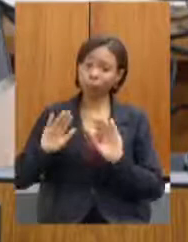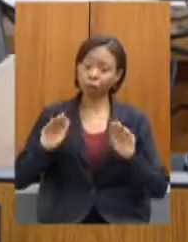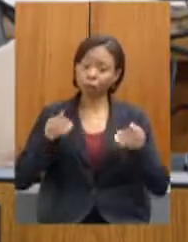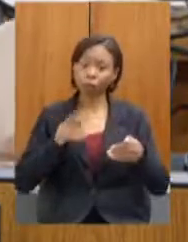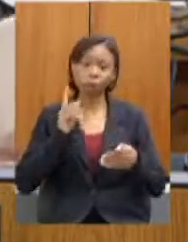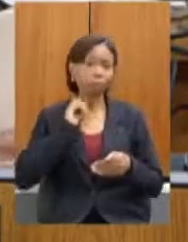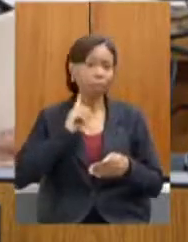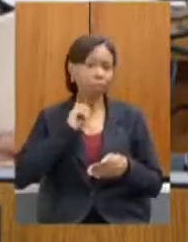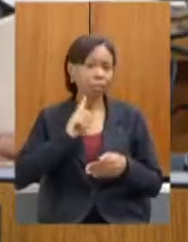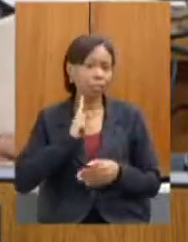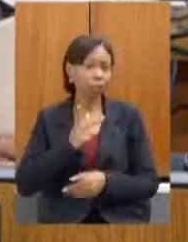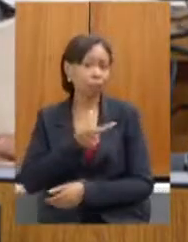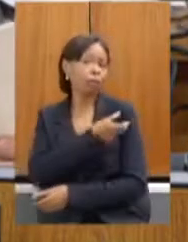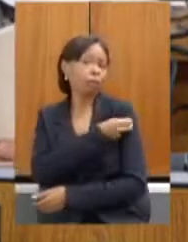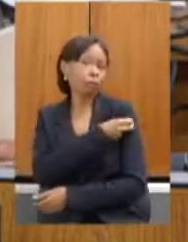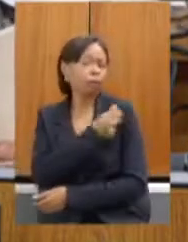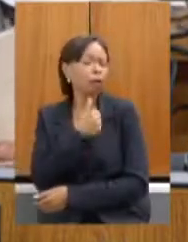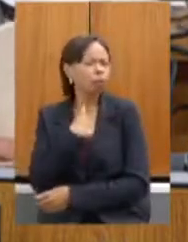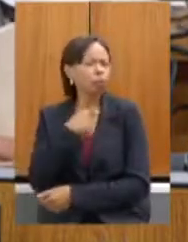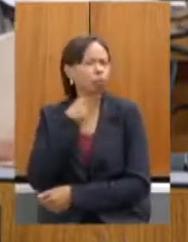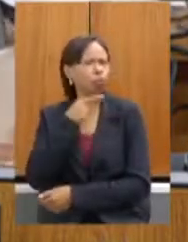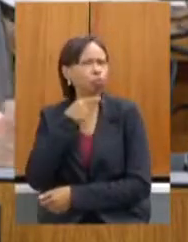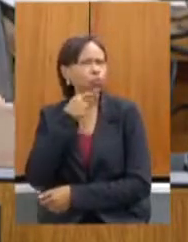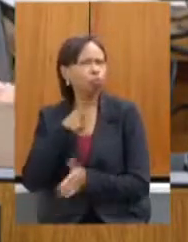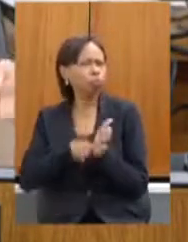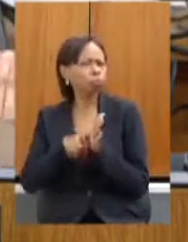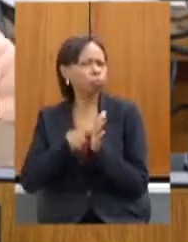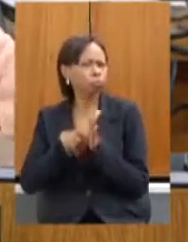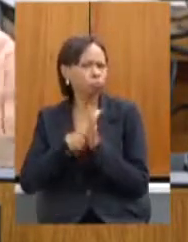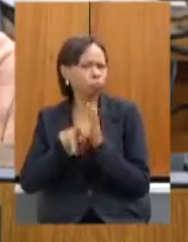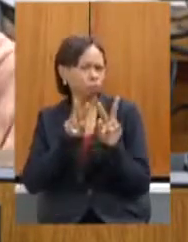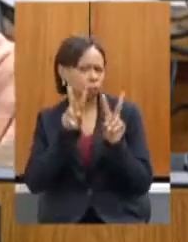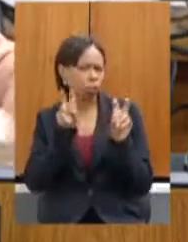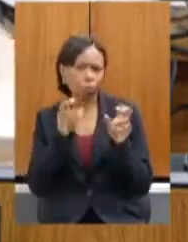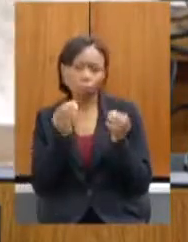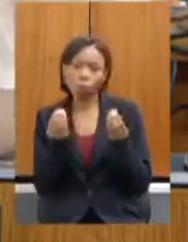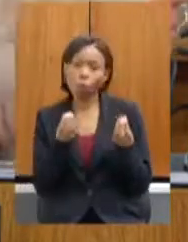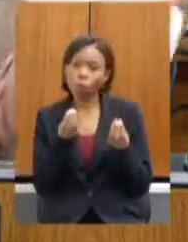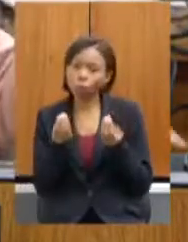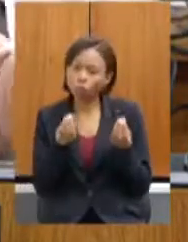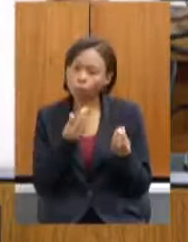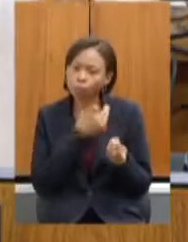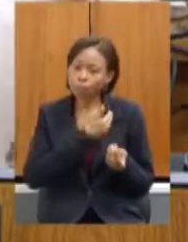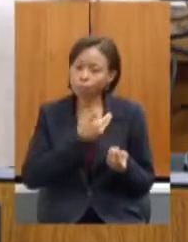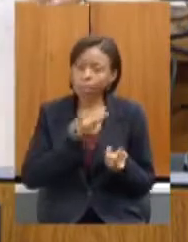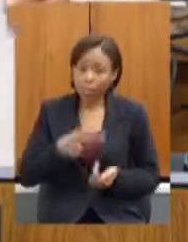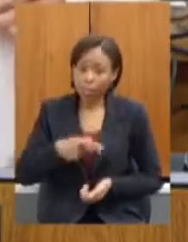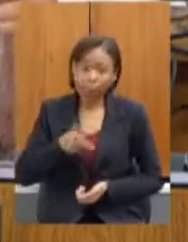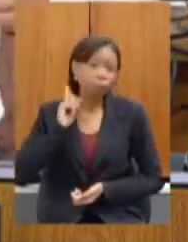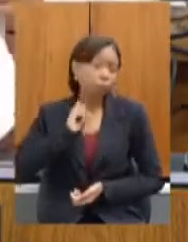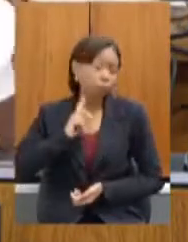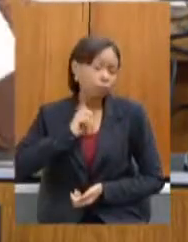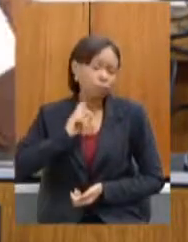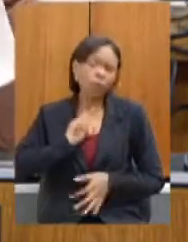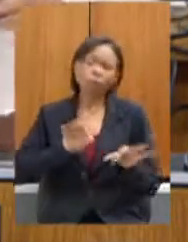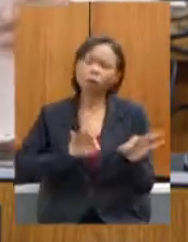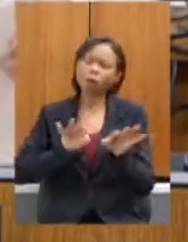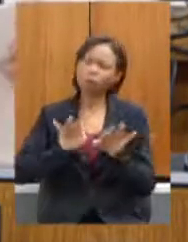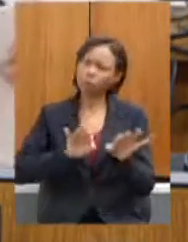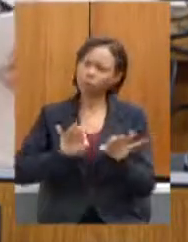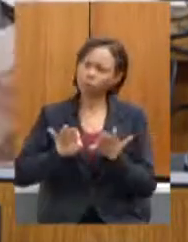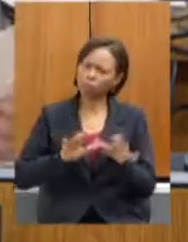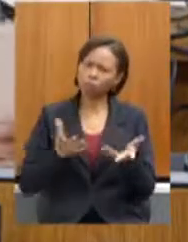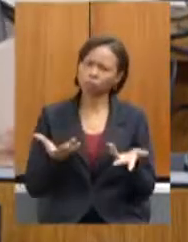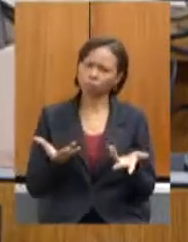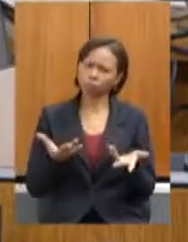vacinação eu teria vários questionamentos em relação como é que o estado estaria se organizando do ponto de vista